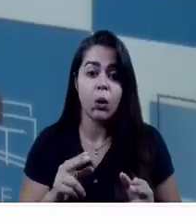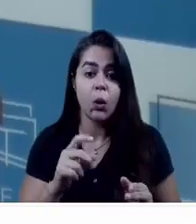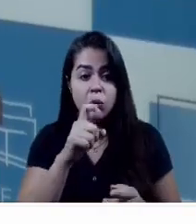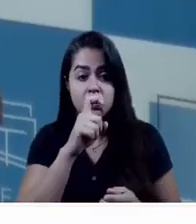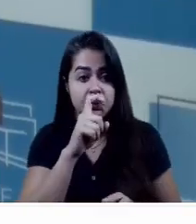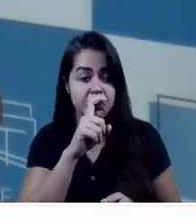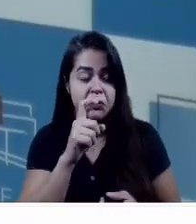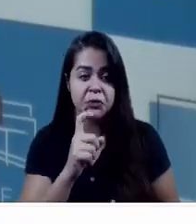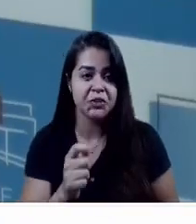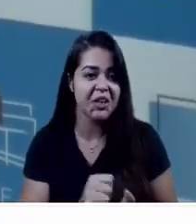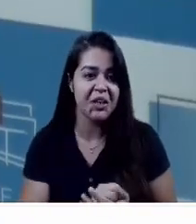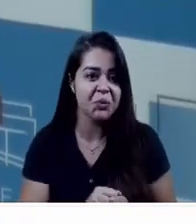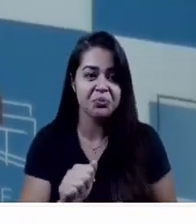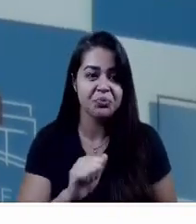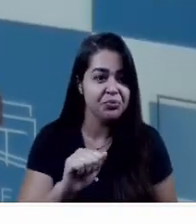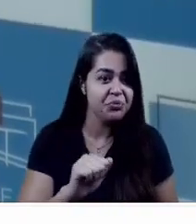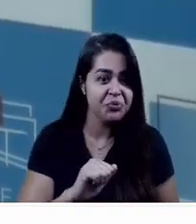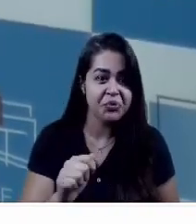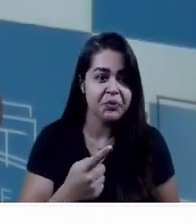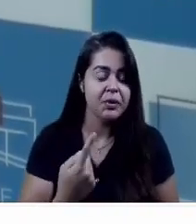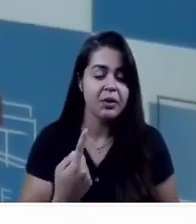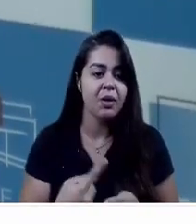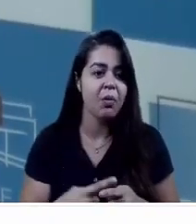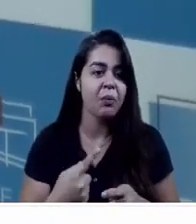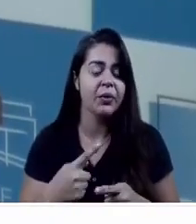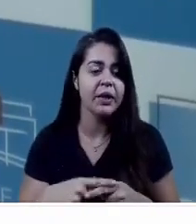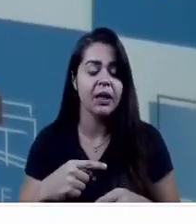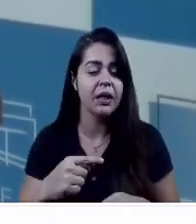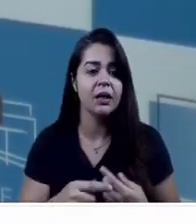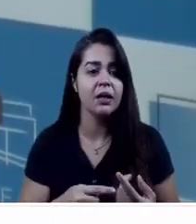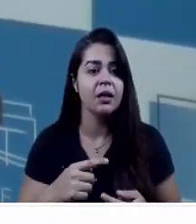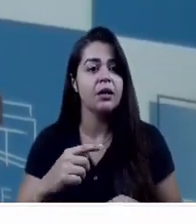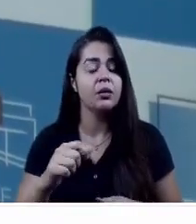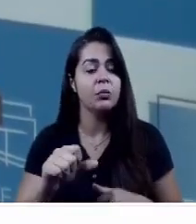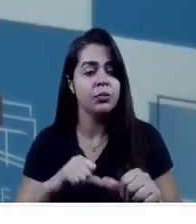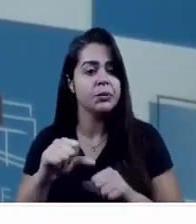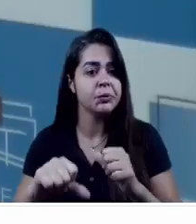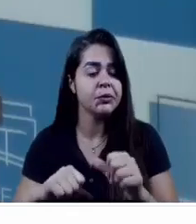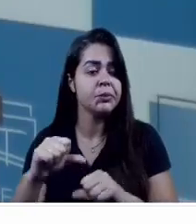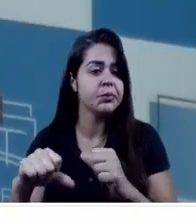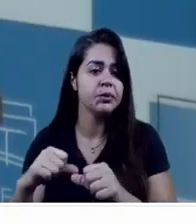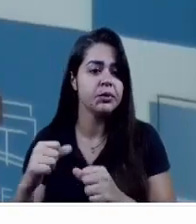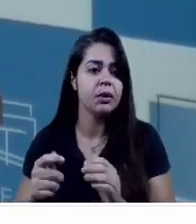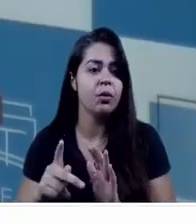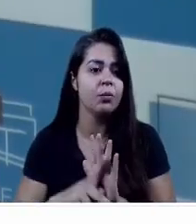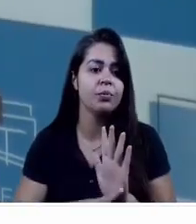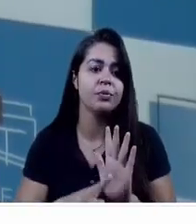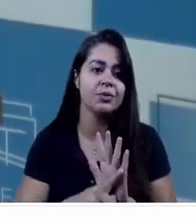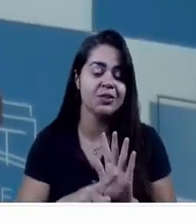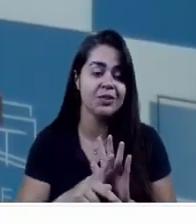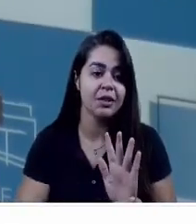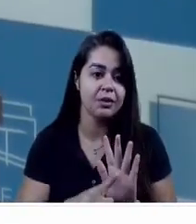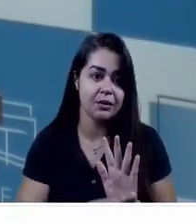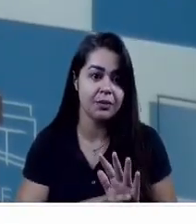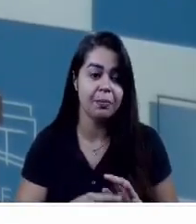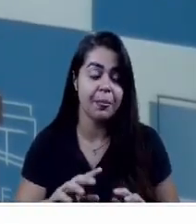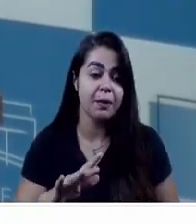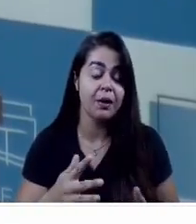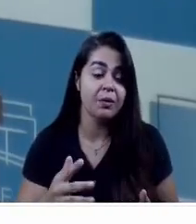uma reinvenção da roda toda vez que entra um projeto genial, que ao invés de melhorar, faz manutenção do